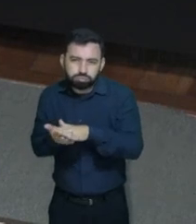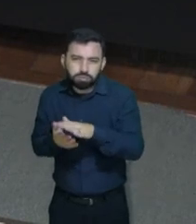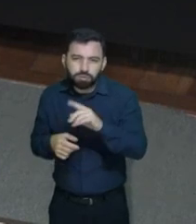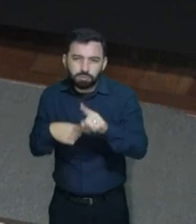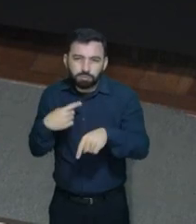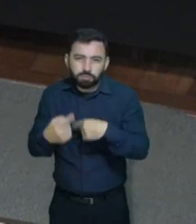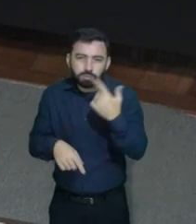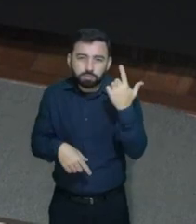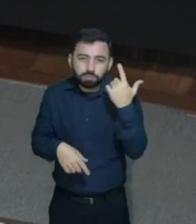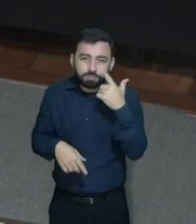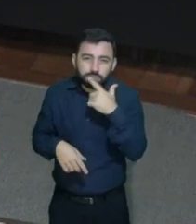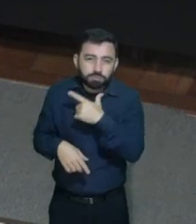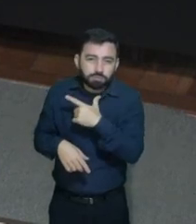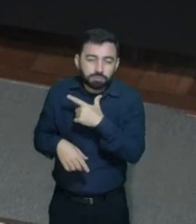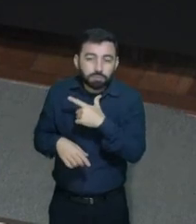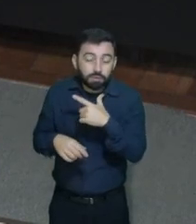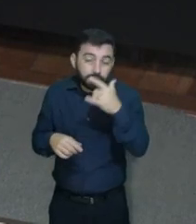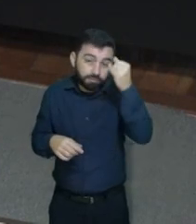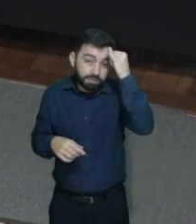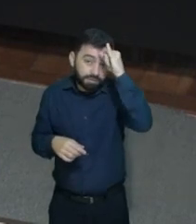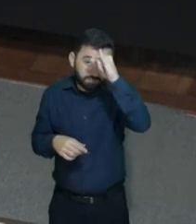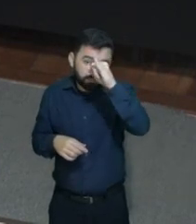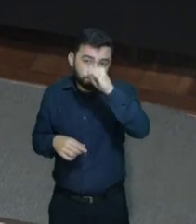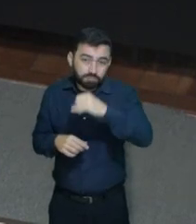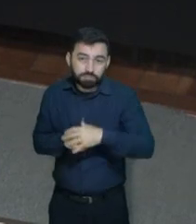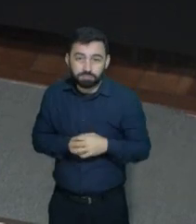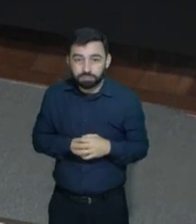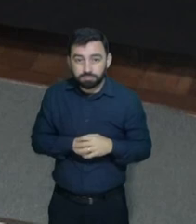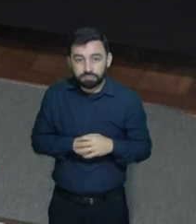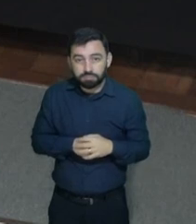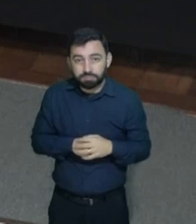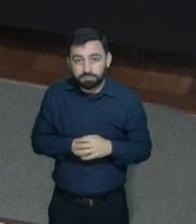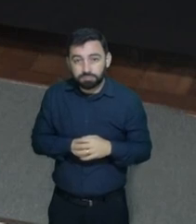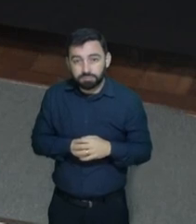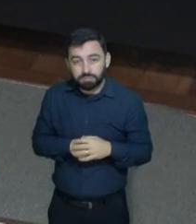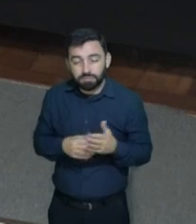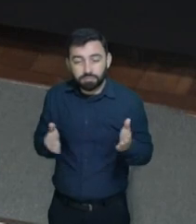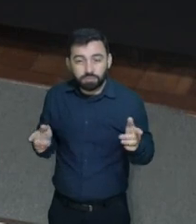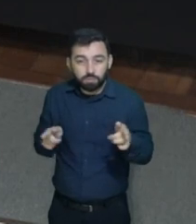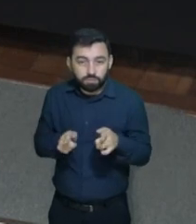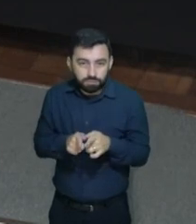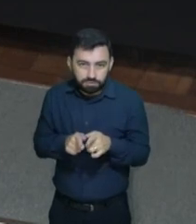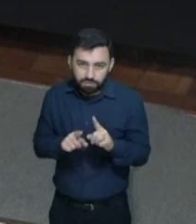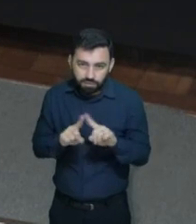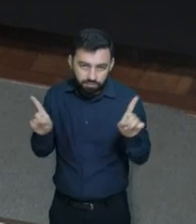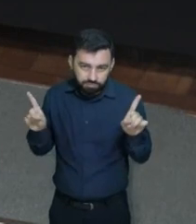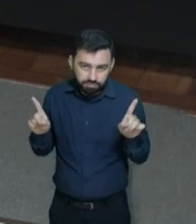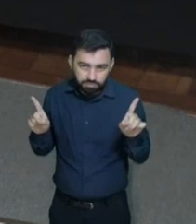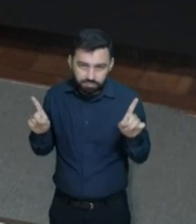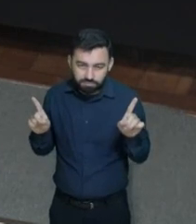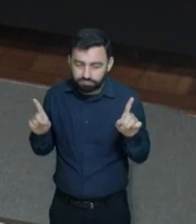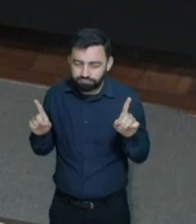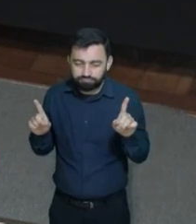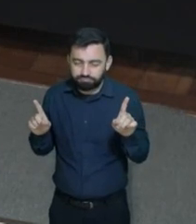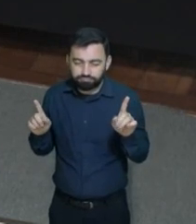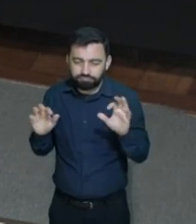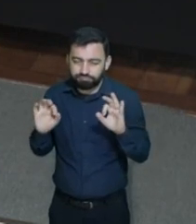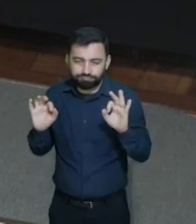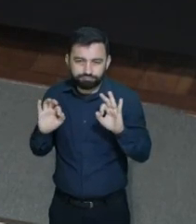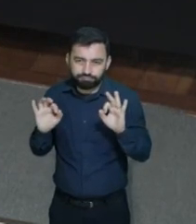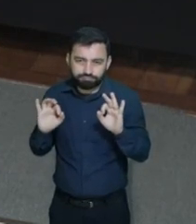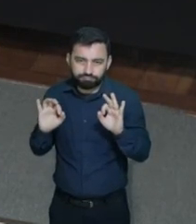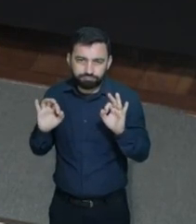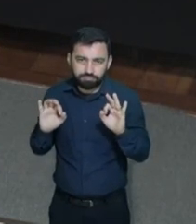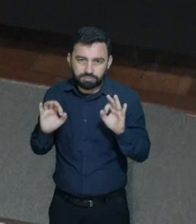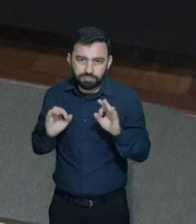conseguir fazer algumas coisas para evitar. Então, sendo curta agora, não. Isso não foi